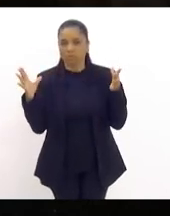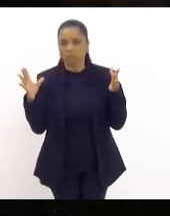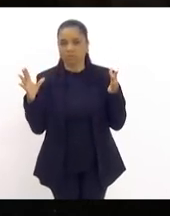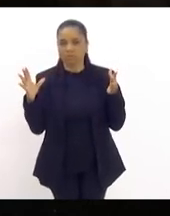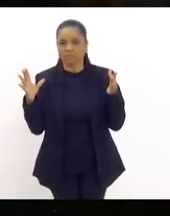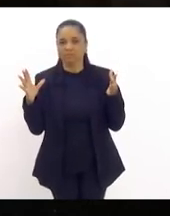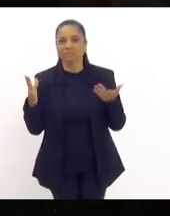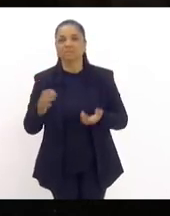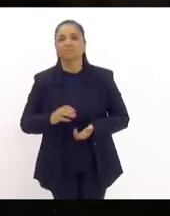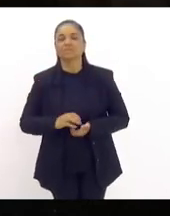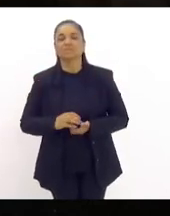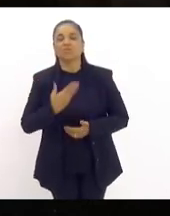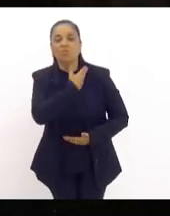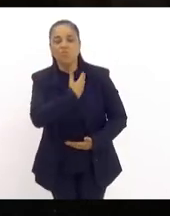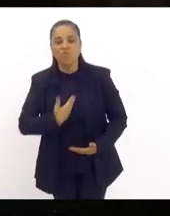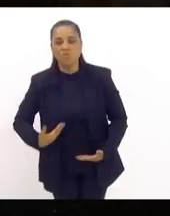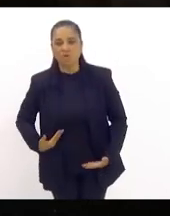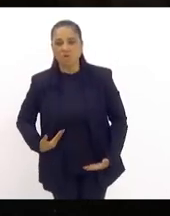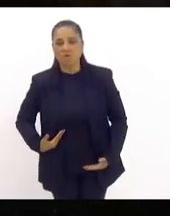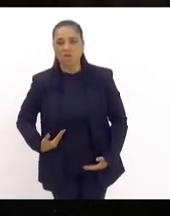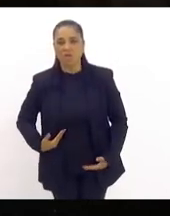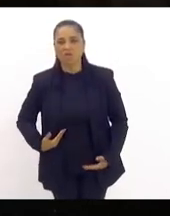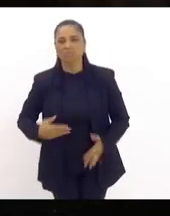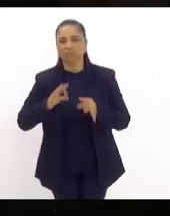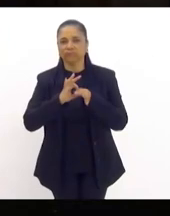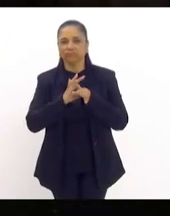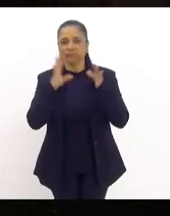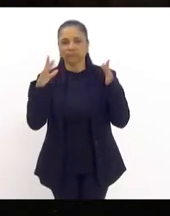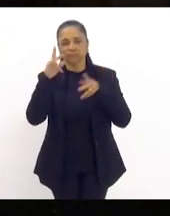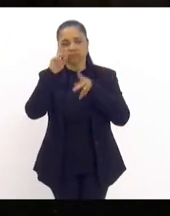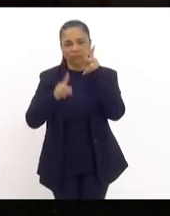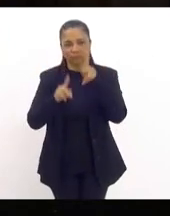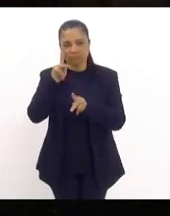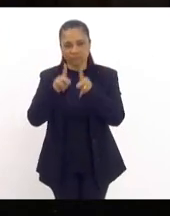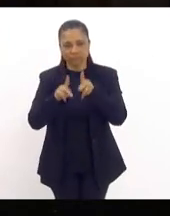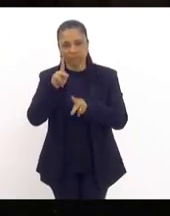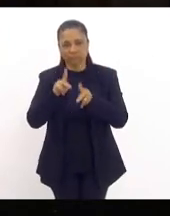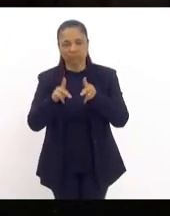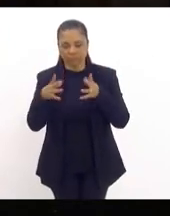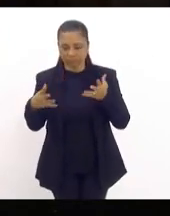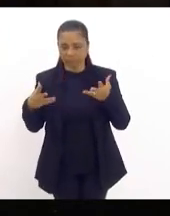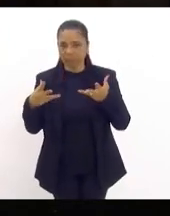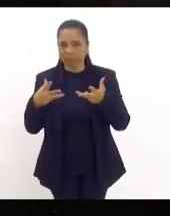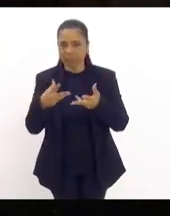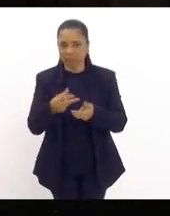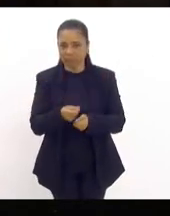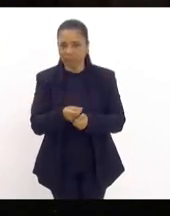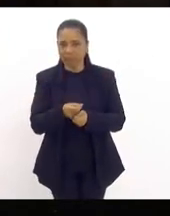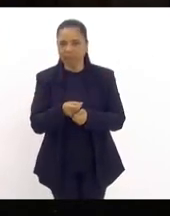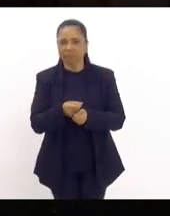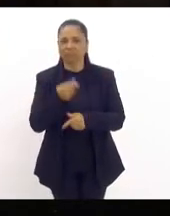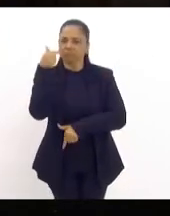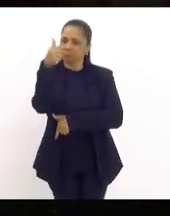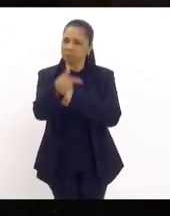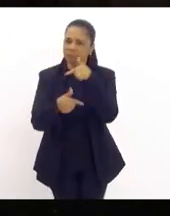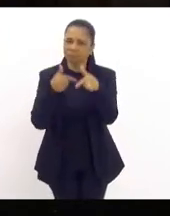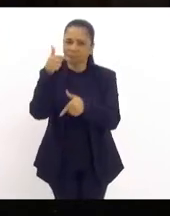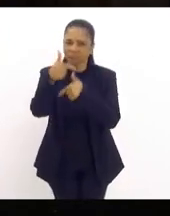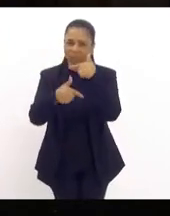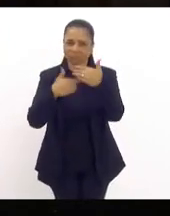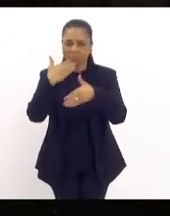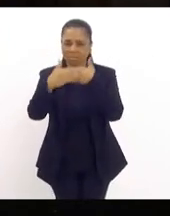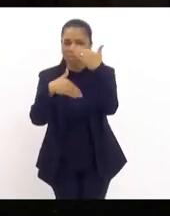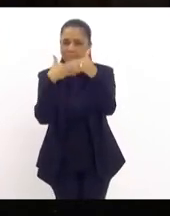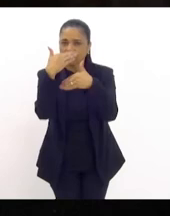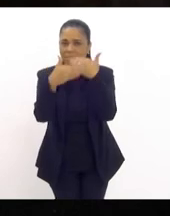estar vivendo hoje um governo democrático e popular, de coalizão, que vem trabalhando muito para